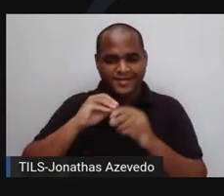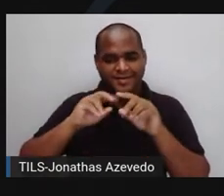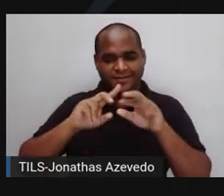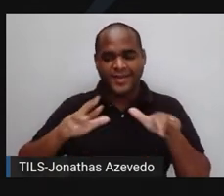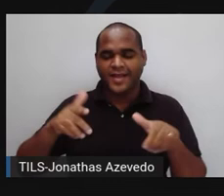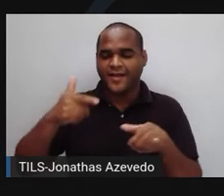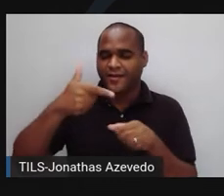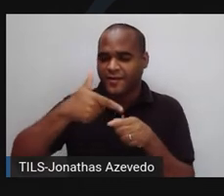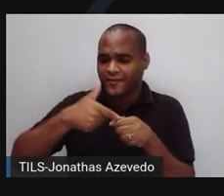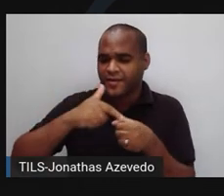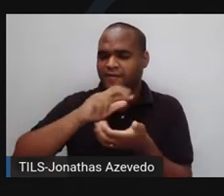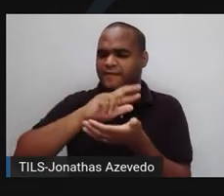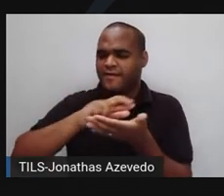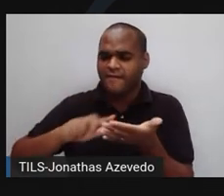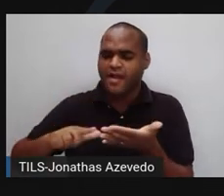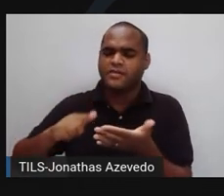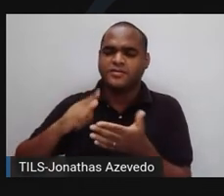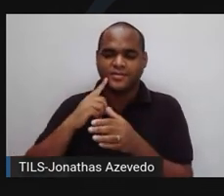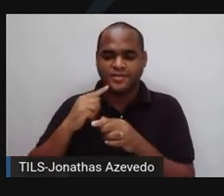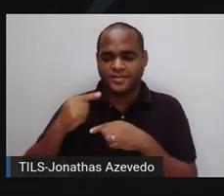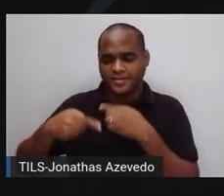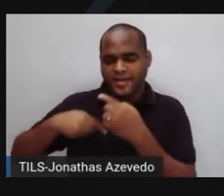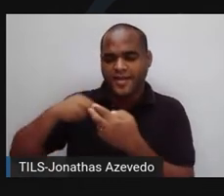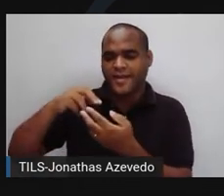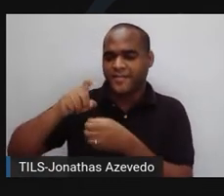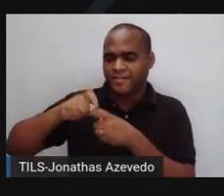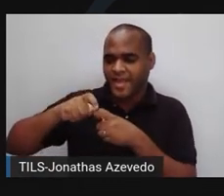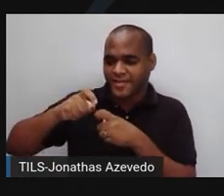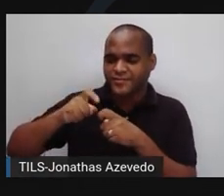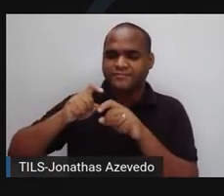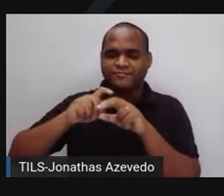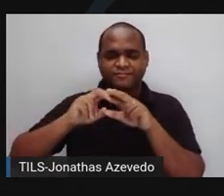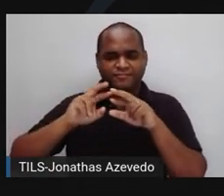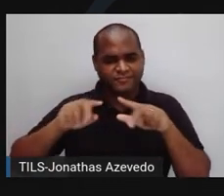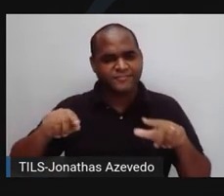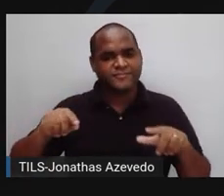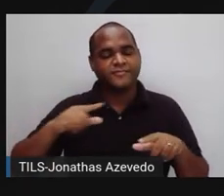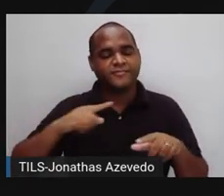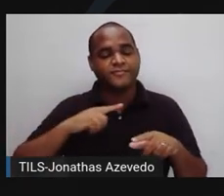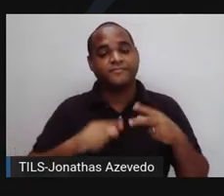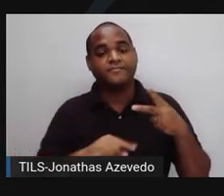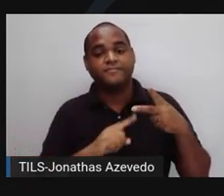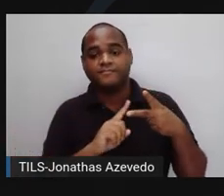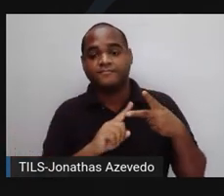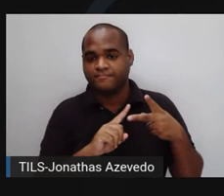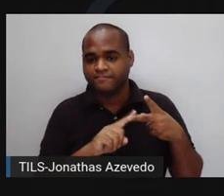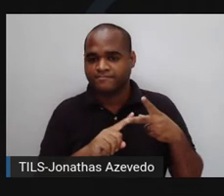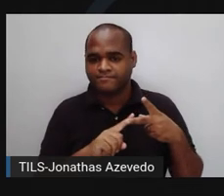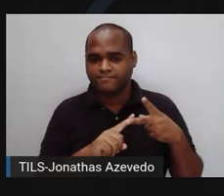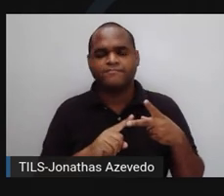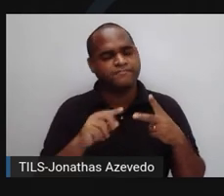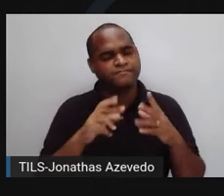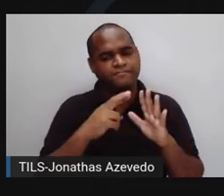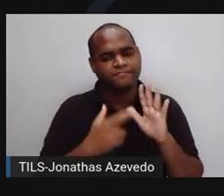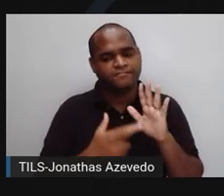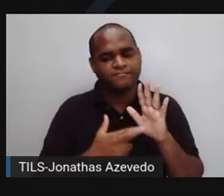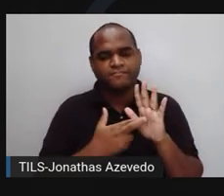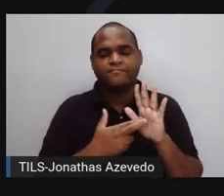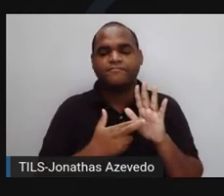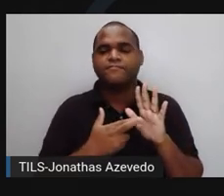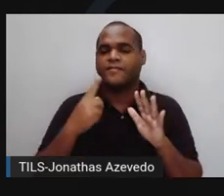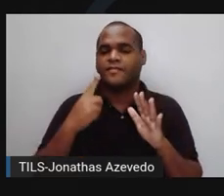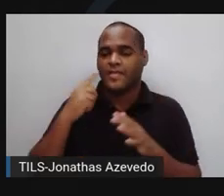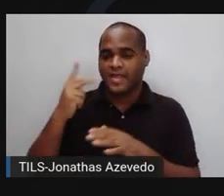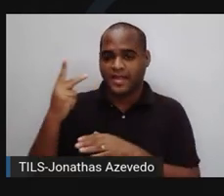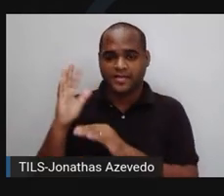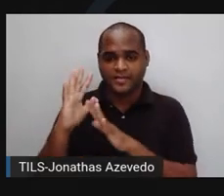biocombustível recursos genéticos medicinais ornamentais dois regulação a capacidade da natureza